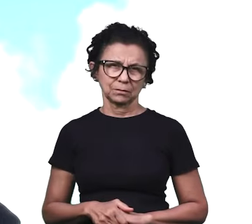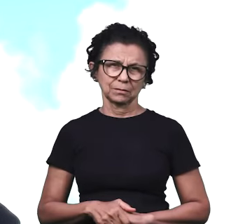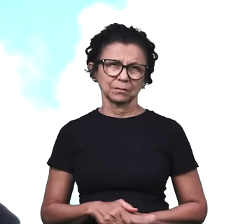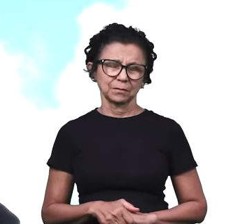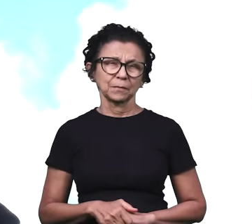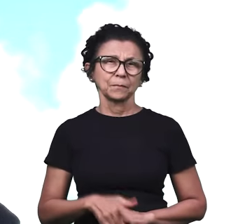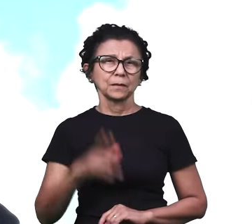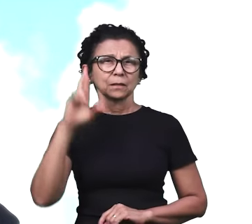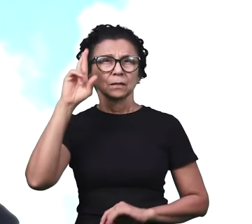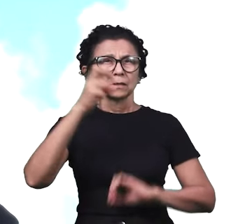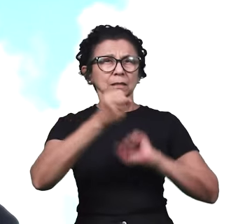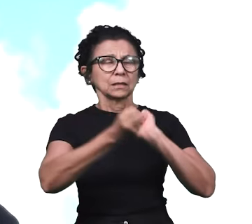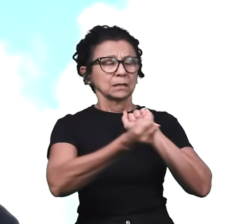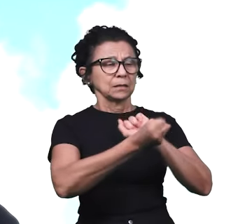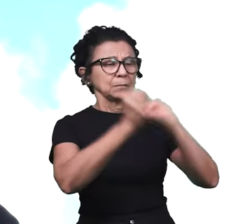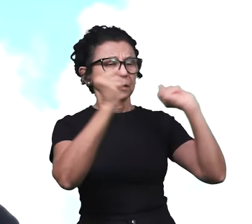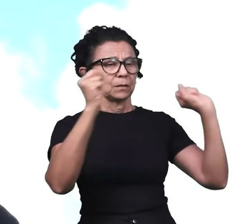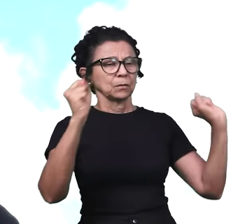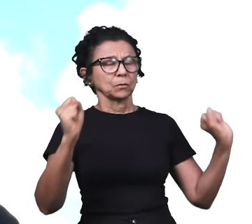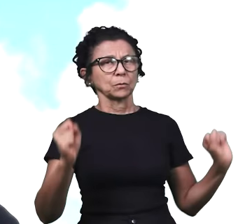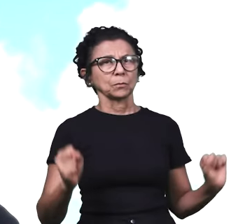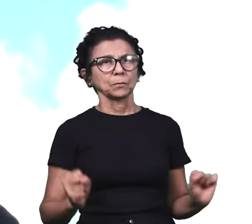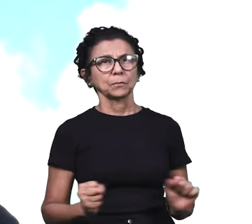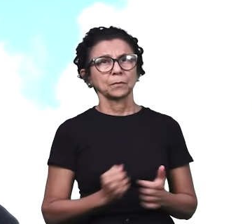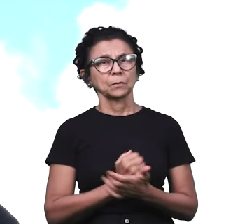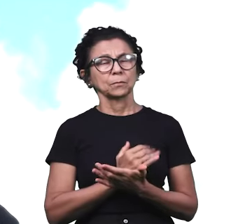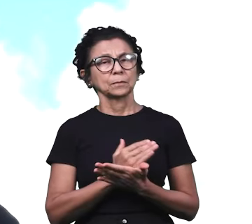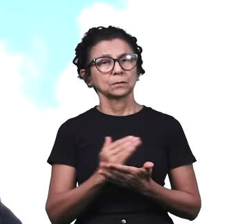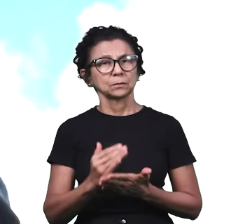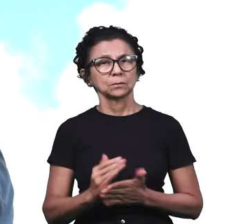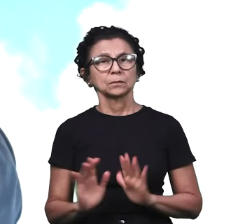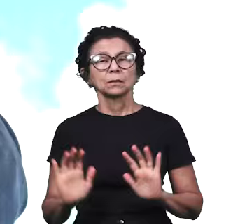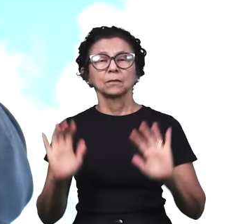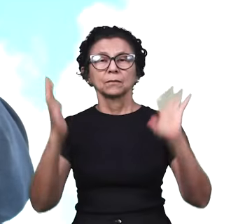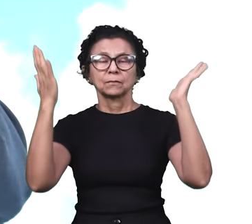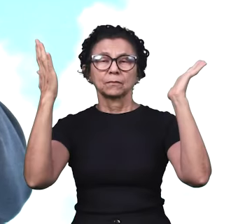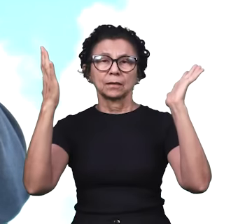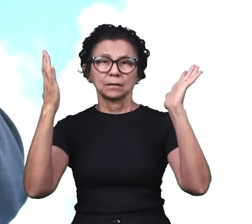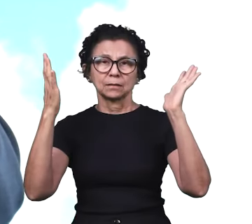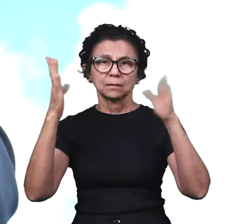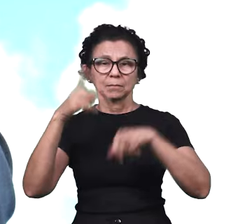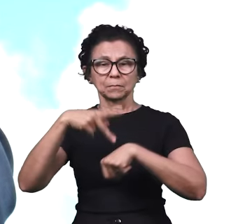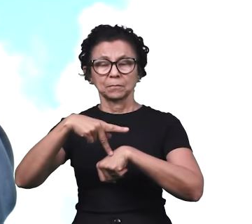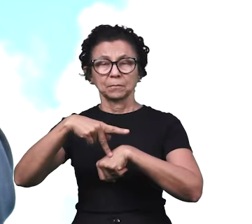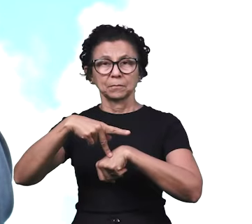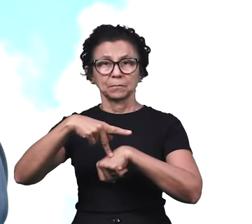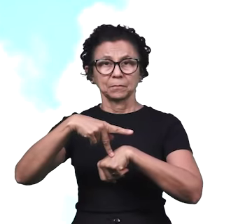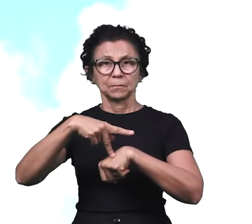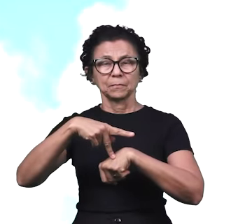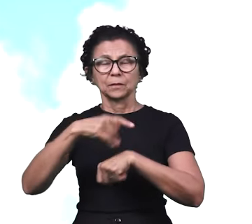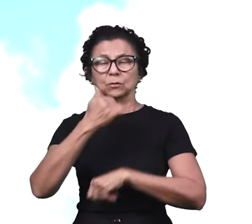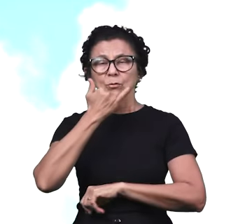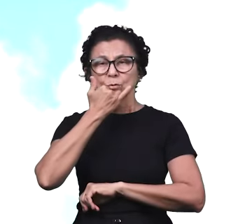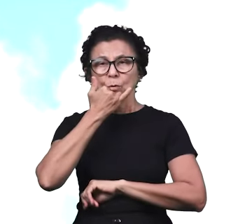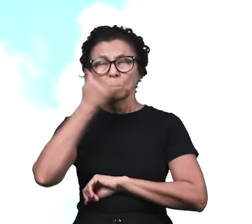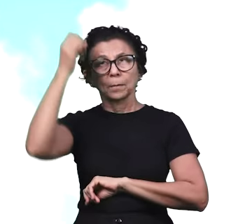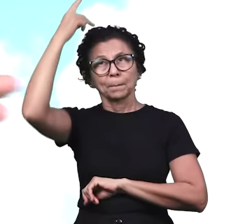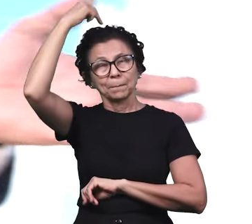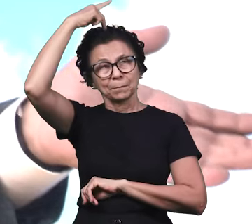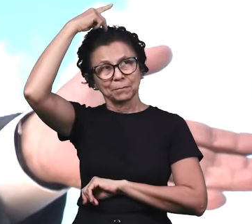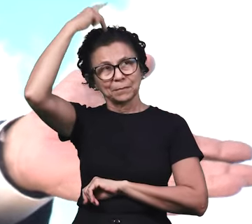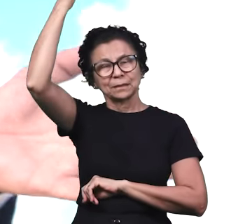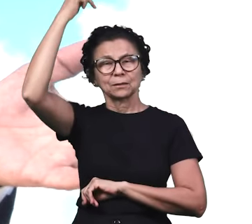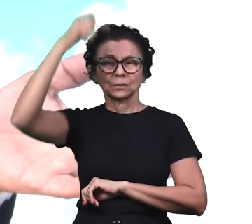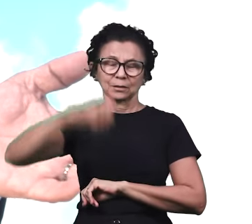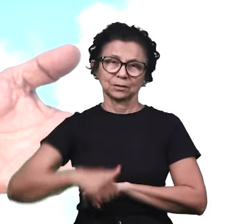aflições. Começou uma festa, é a festa de Pentecostes, que o Senhor mostra para eles. Vai ter uma produção, que eles nunca souberam que a